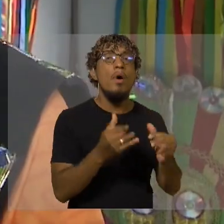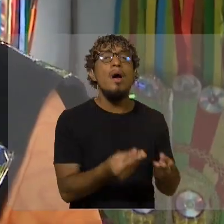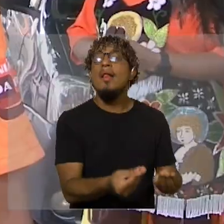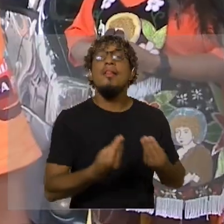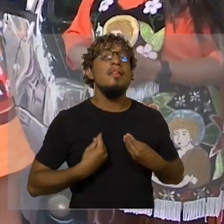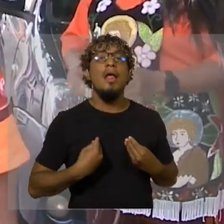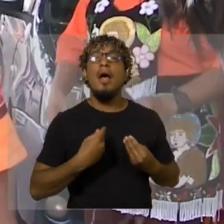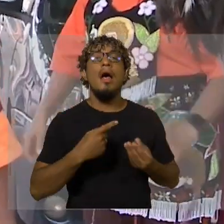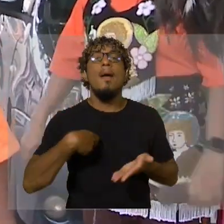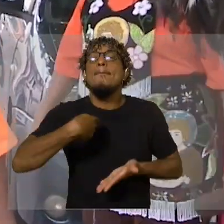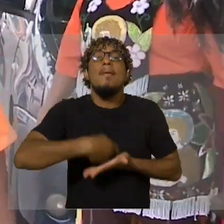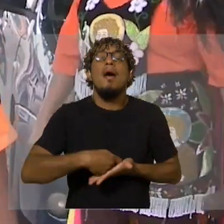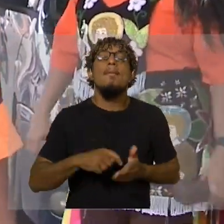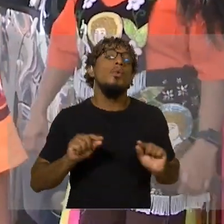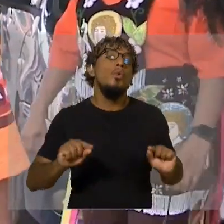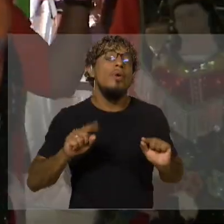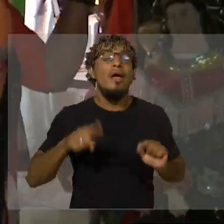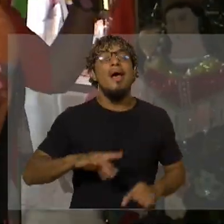tem pela brincadeira.